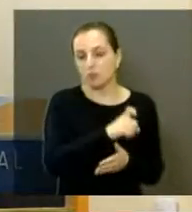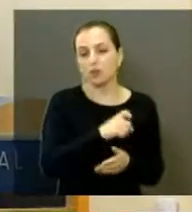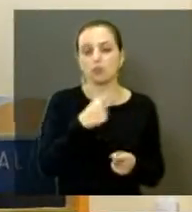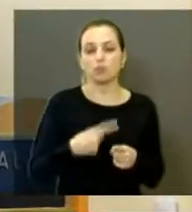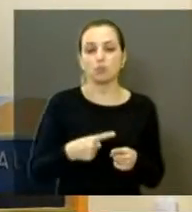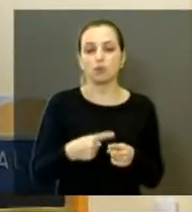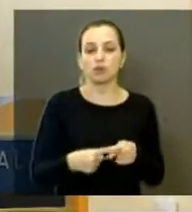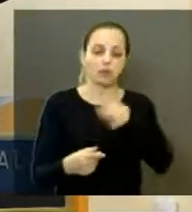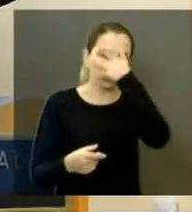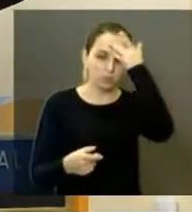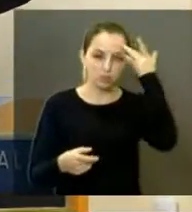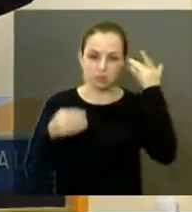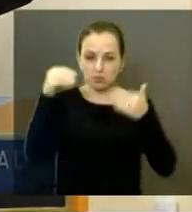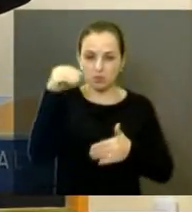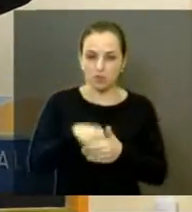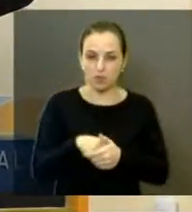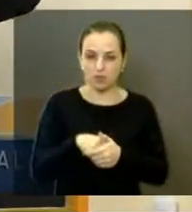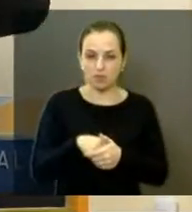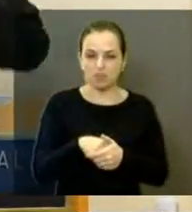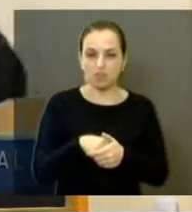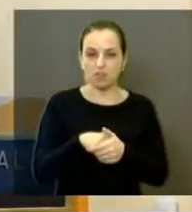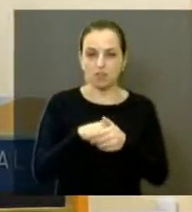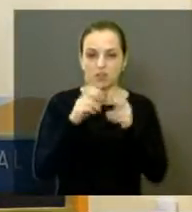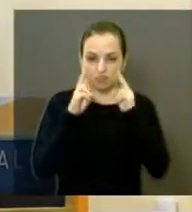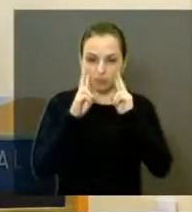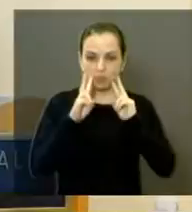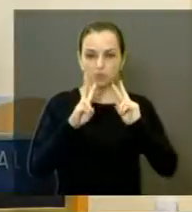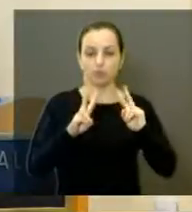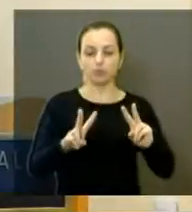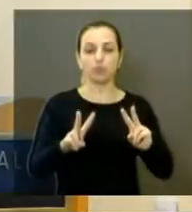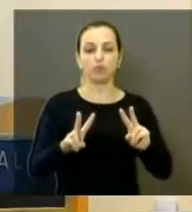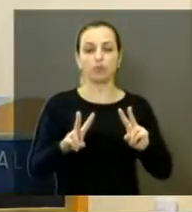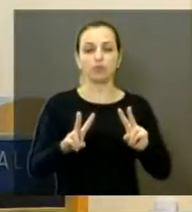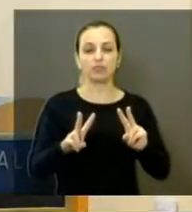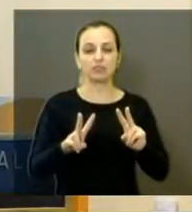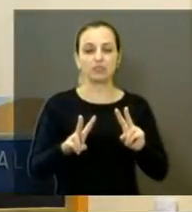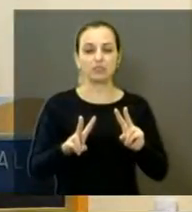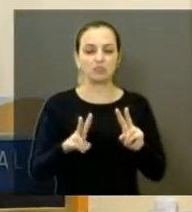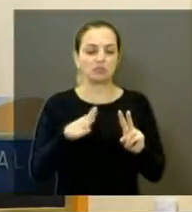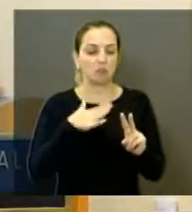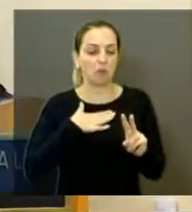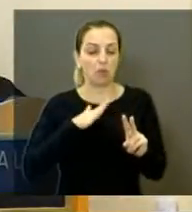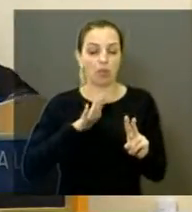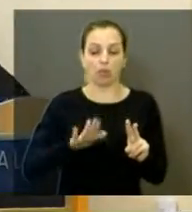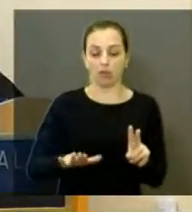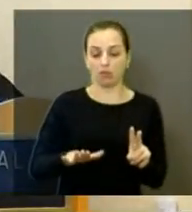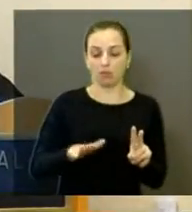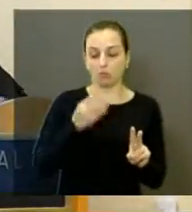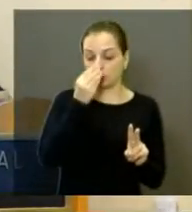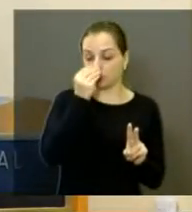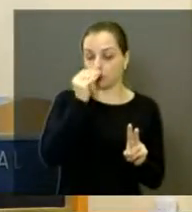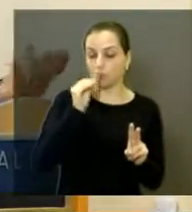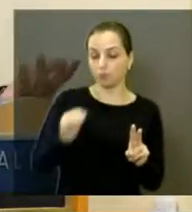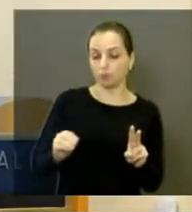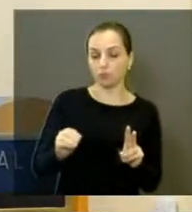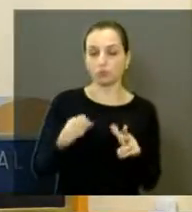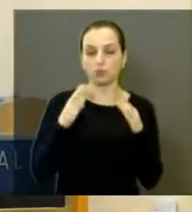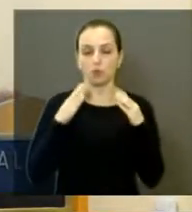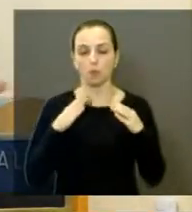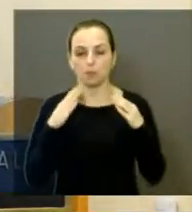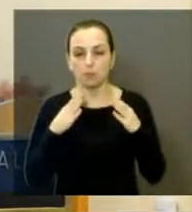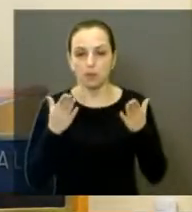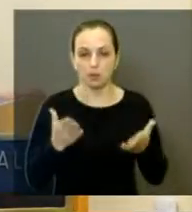eleitores que estão nos ouvindo lá do outro lado, ele vai ficando um pouco meio que enojado de certas atitudes.